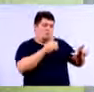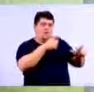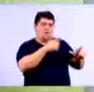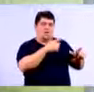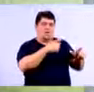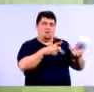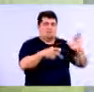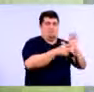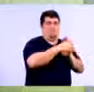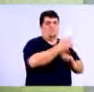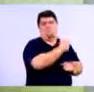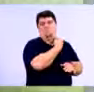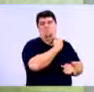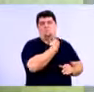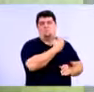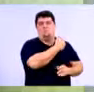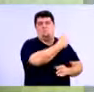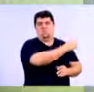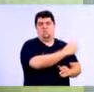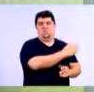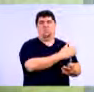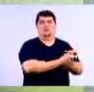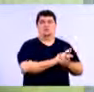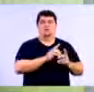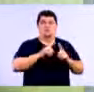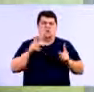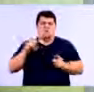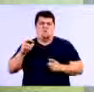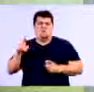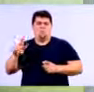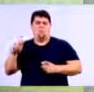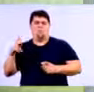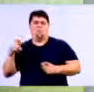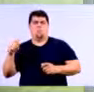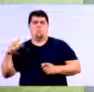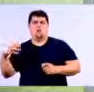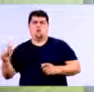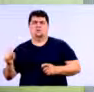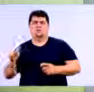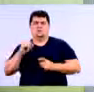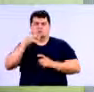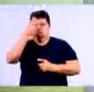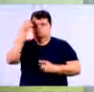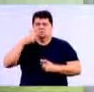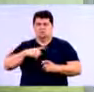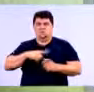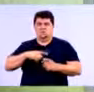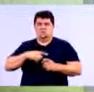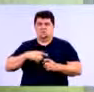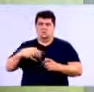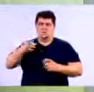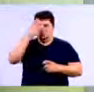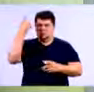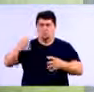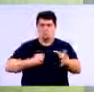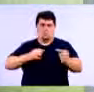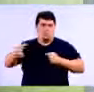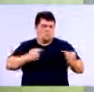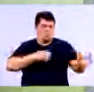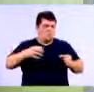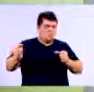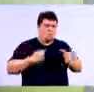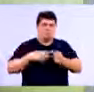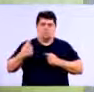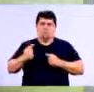isso tem a ver com poupança? Que necessariamente, se ela teve ao longo de um período muitos saques, significa que pouco o banco empresta.